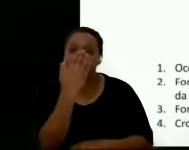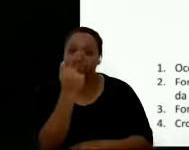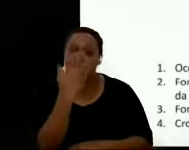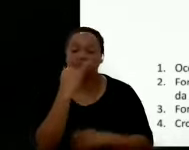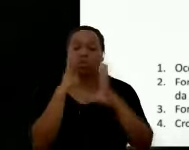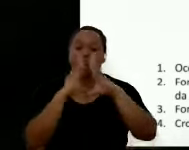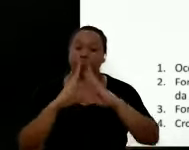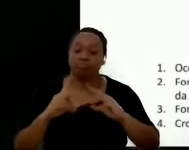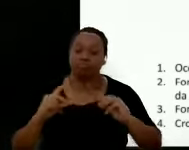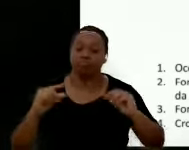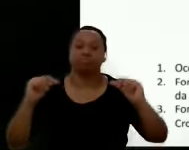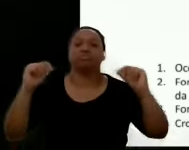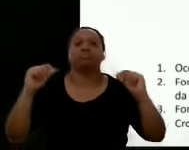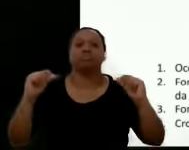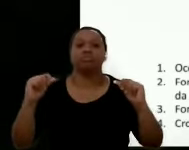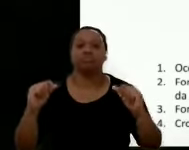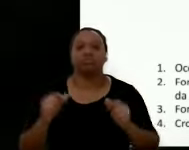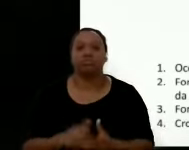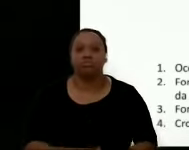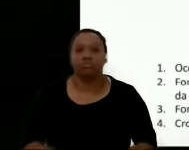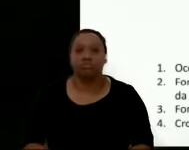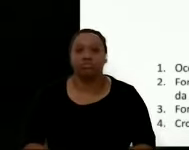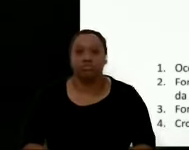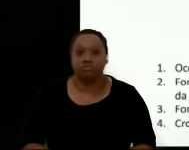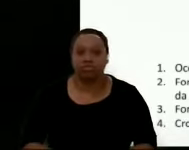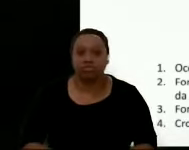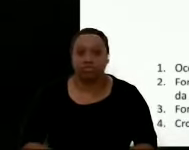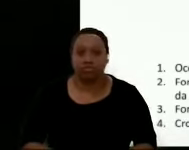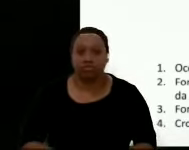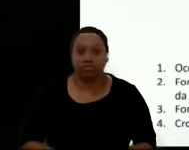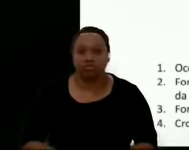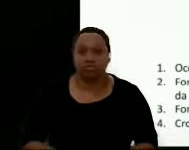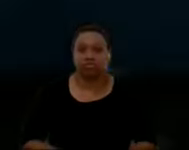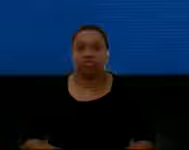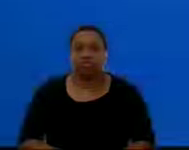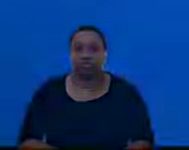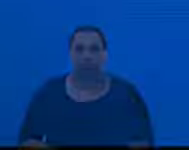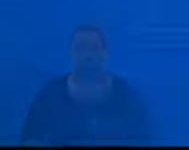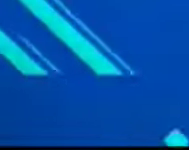se desespiralizando e as fibras do fuso desaparecem.